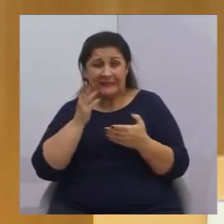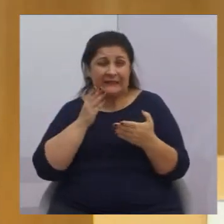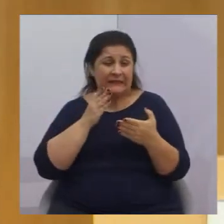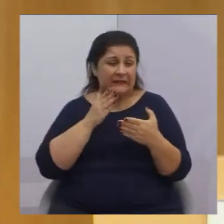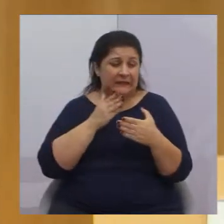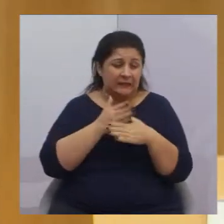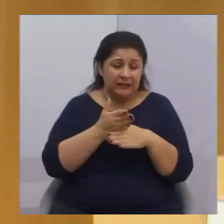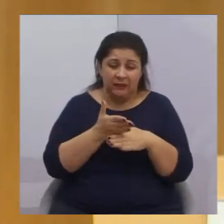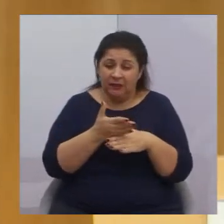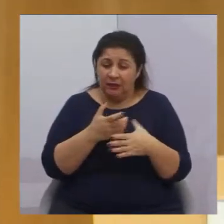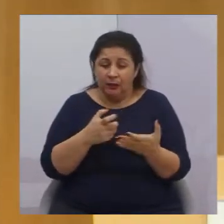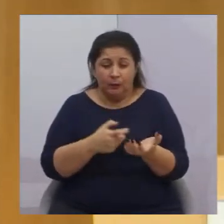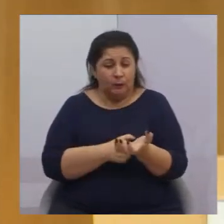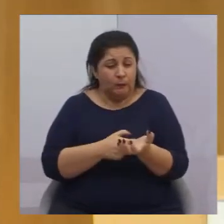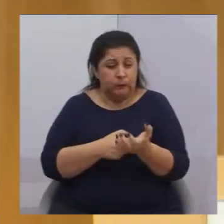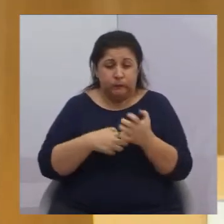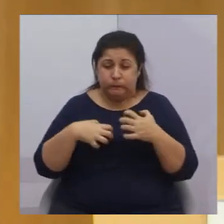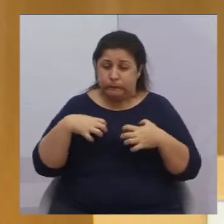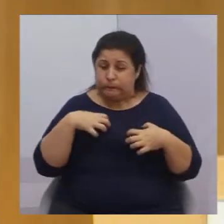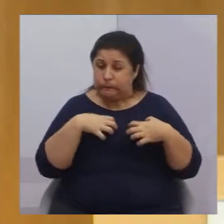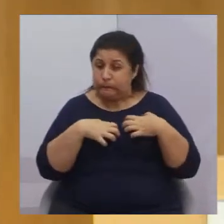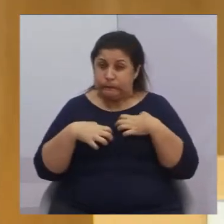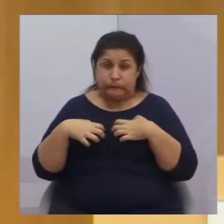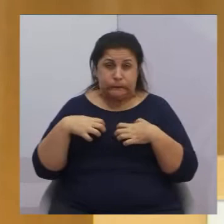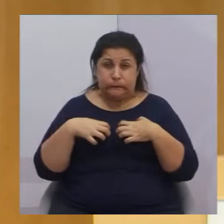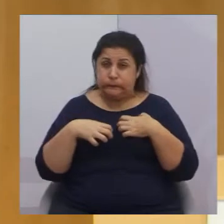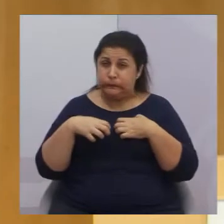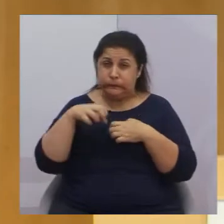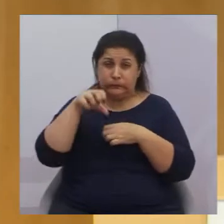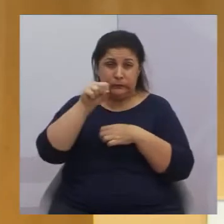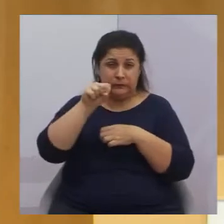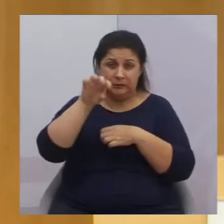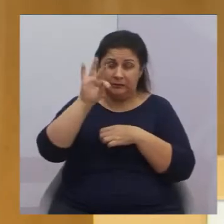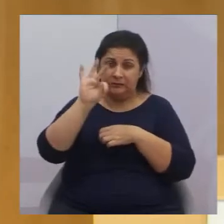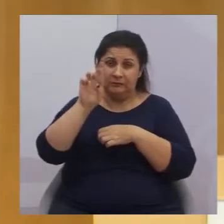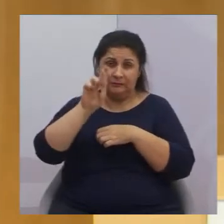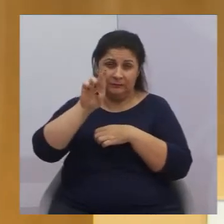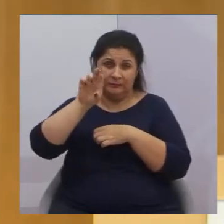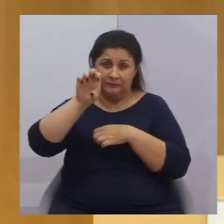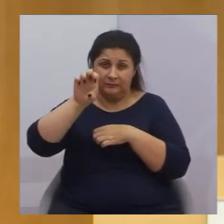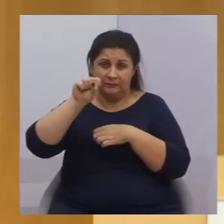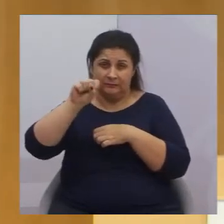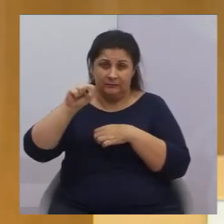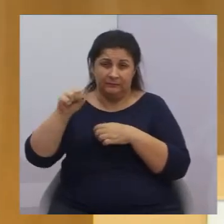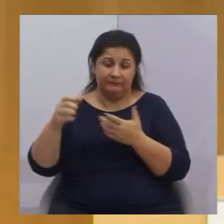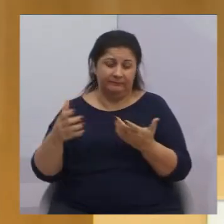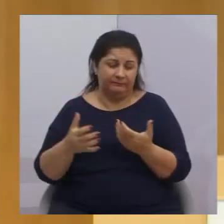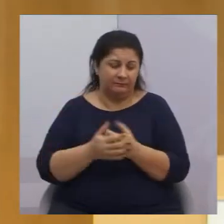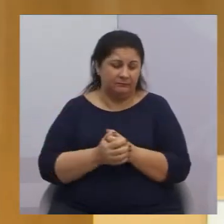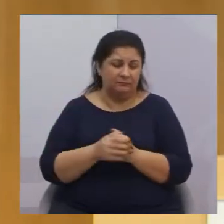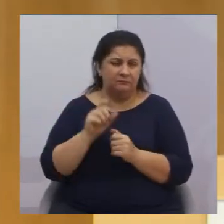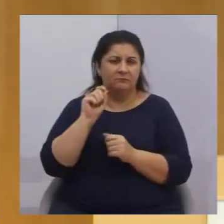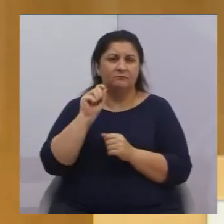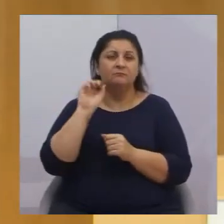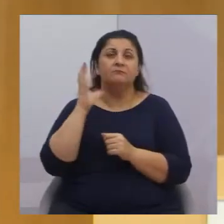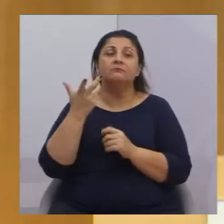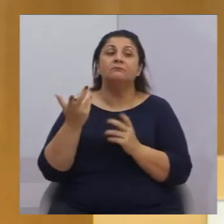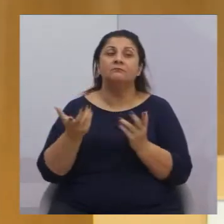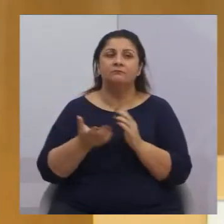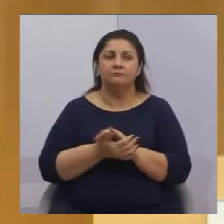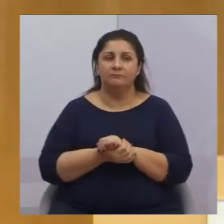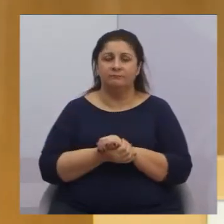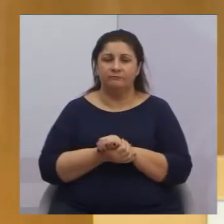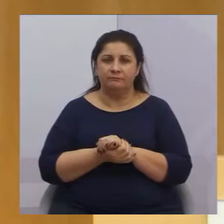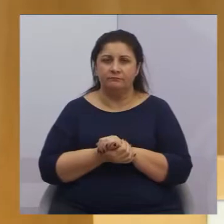de estresse muito maior do que seria o administrável, né? E o que acaba acontecendo?